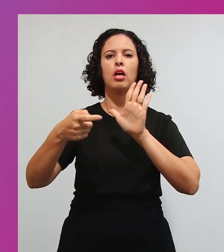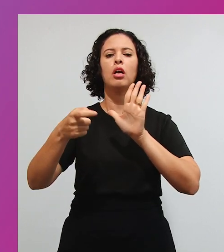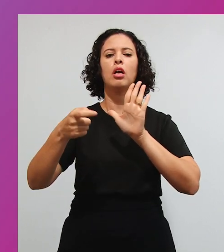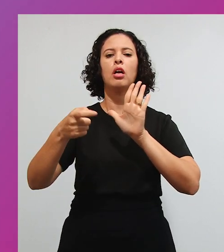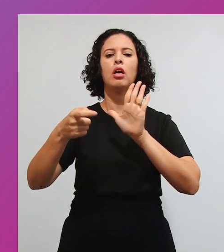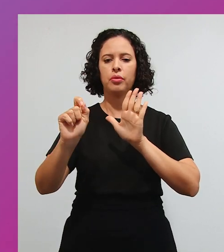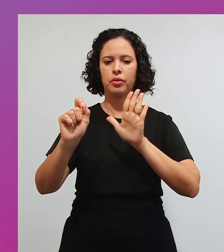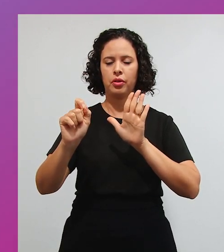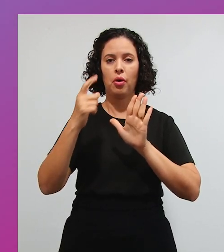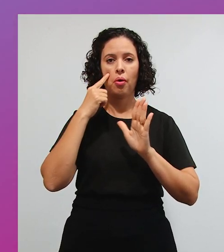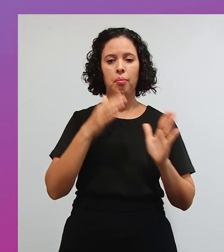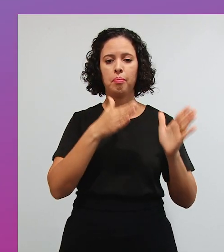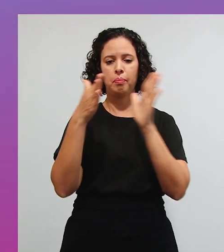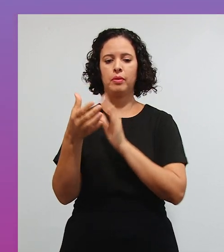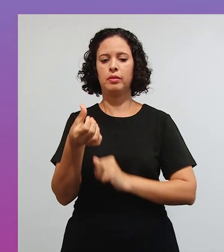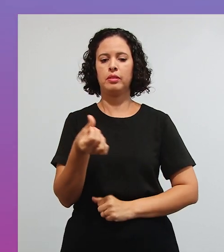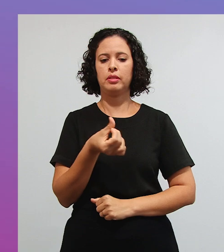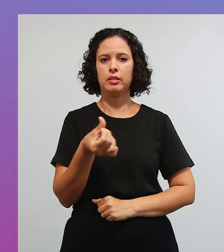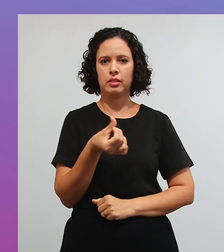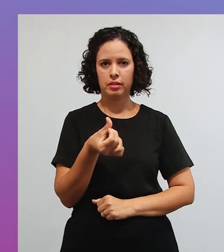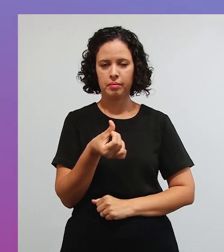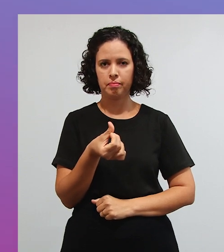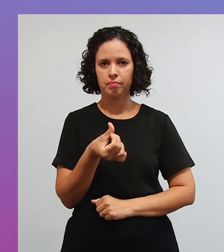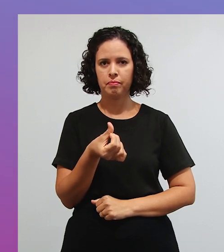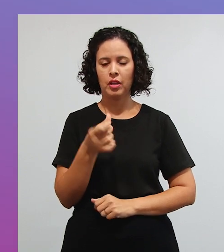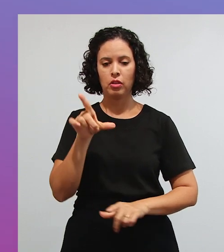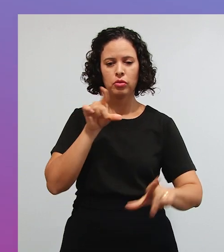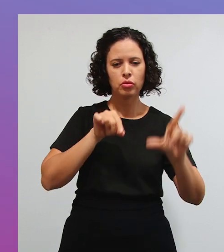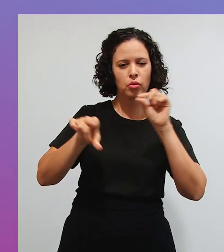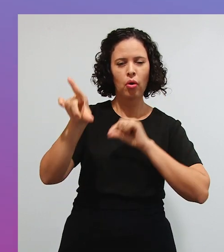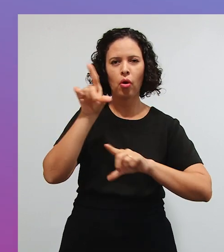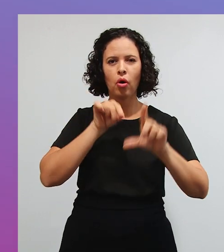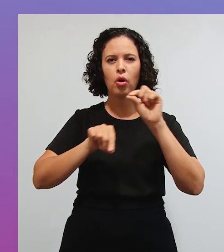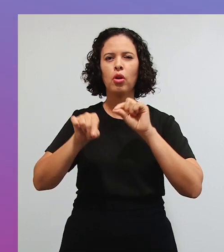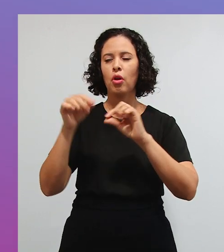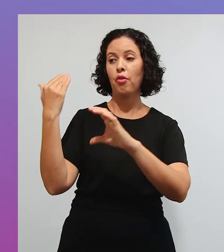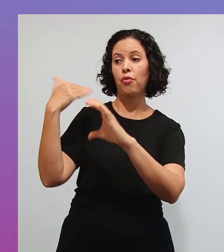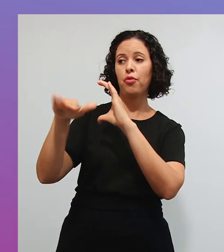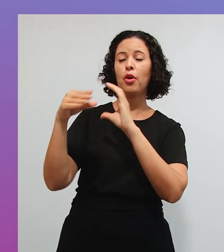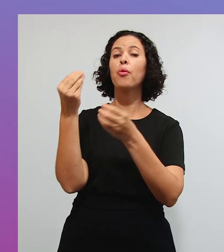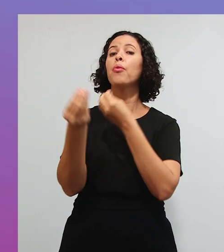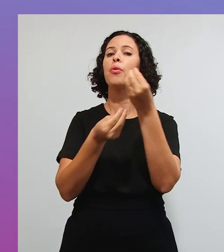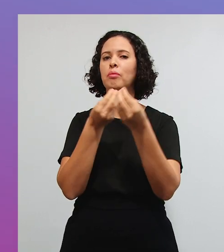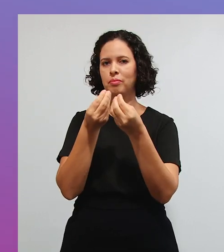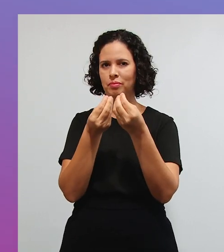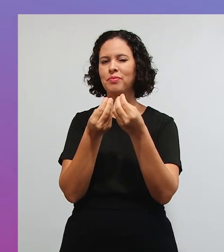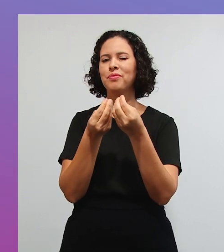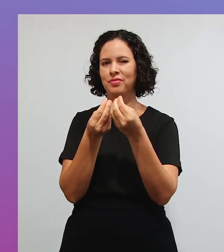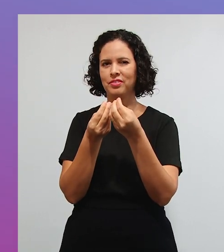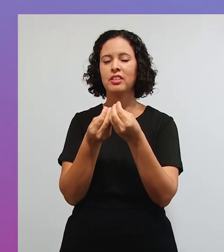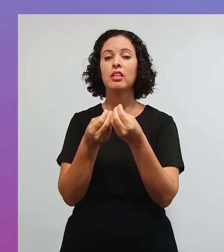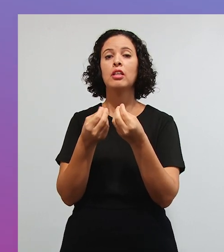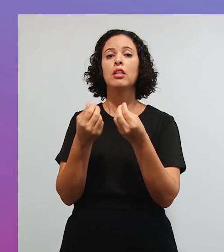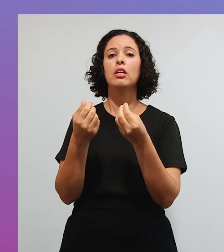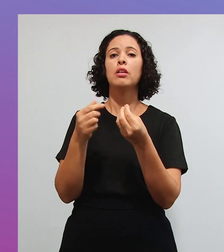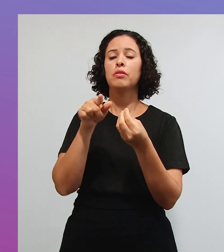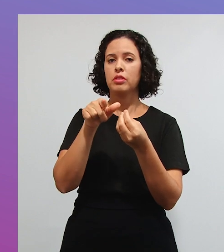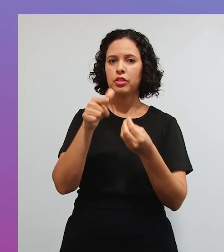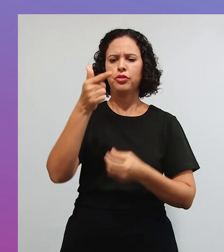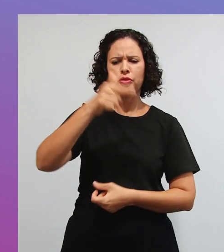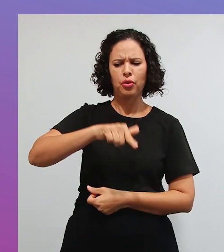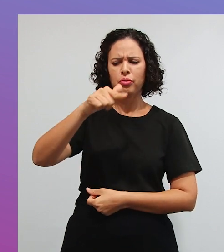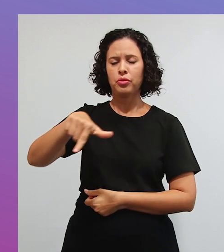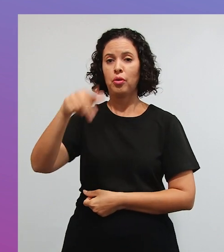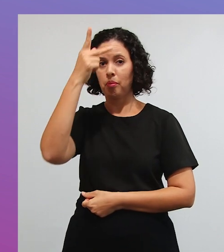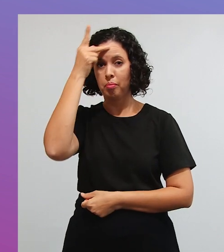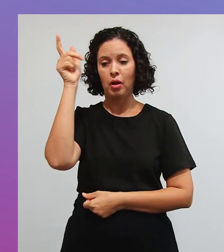botão Passo 6. Selecione a via que deseja compartilhar e pronto! Repita esse processo